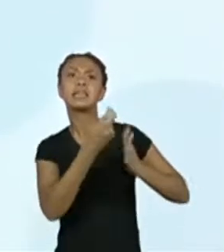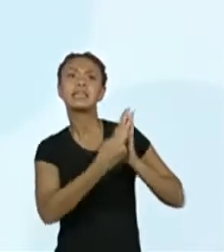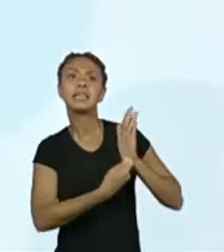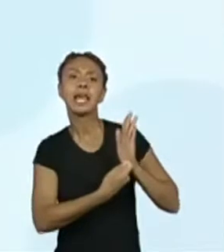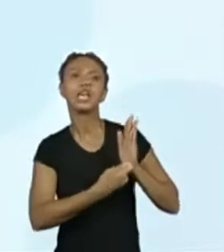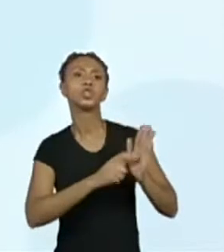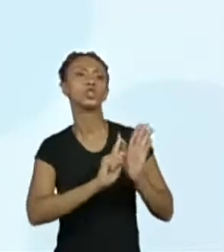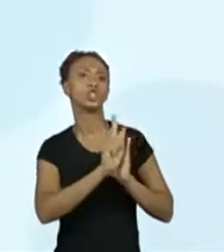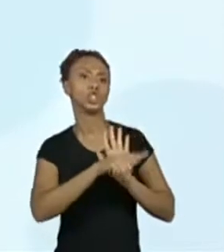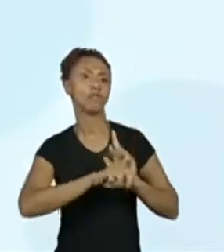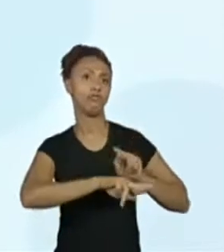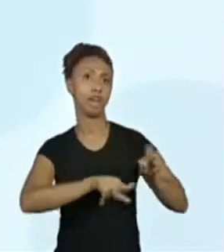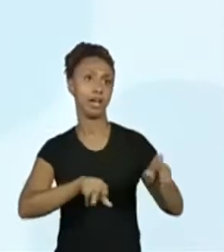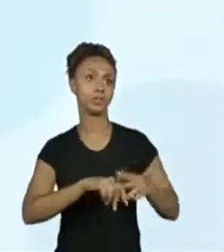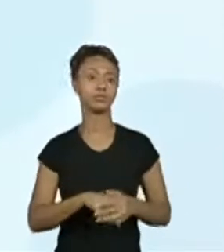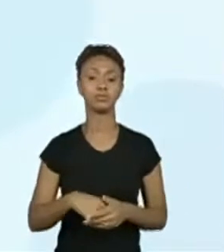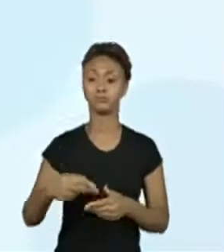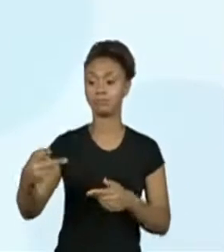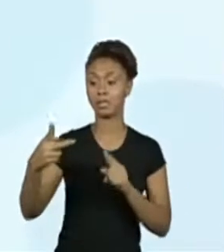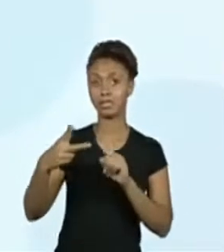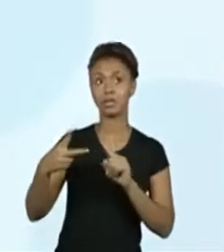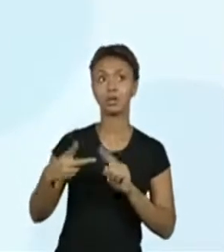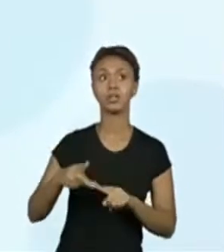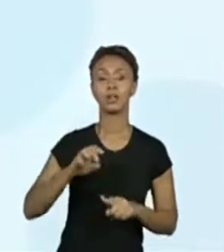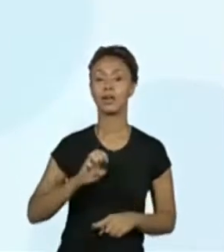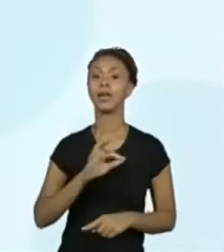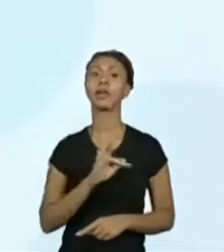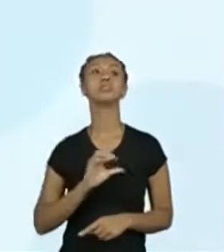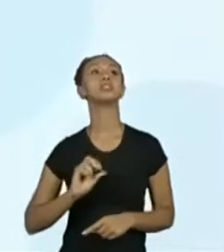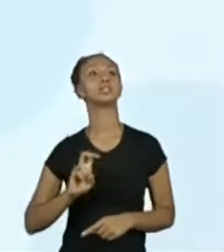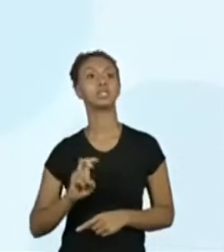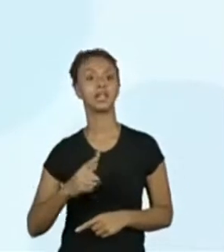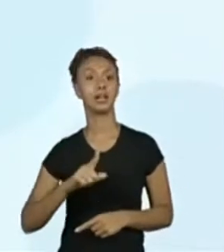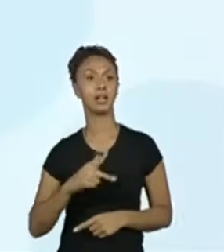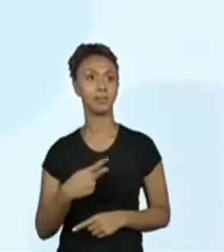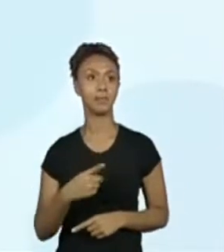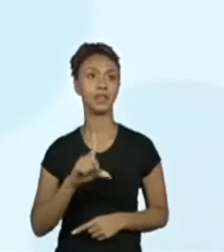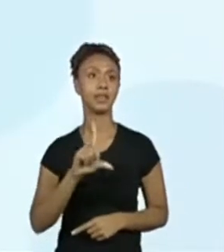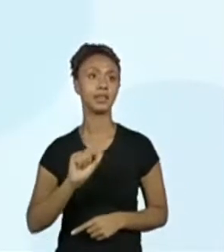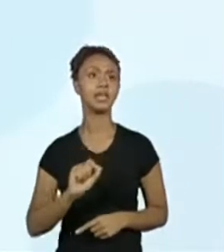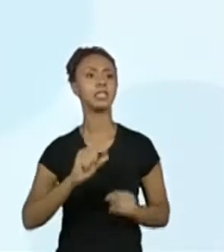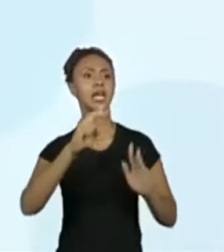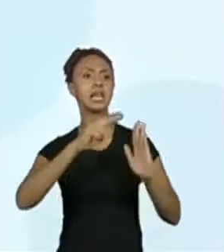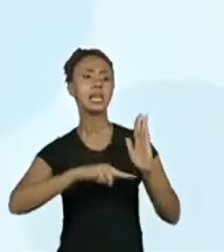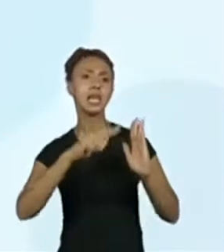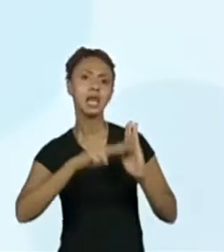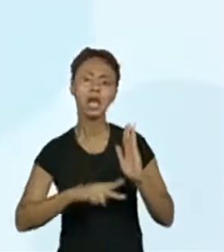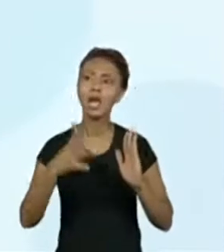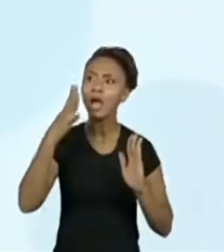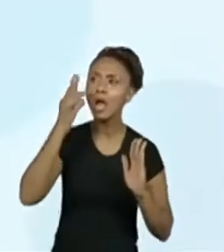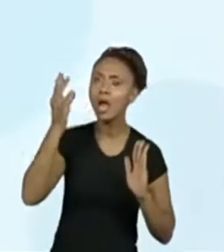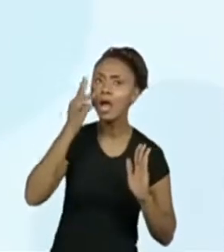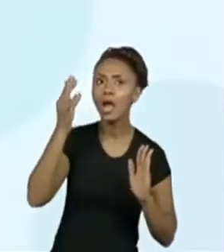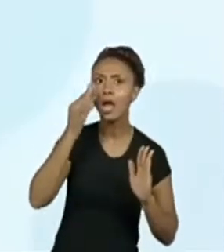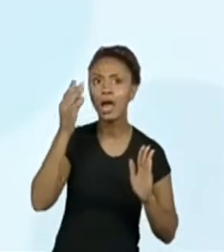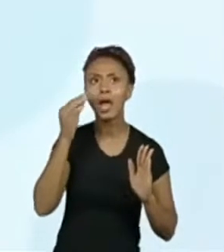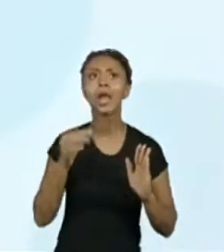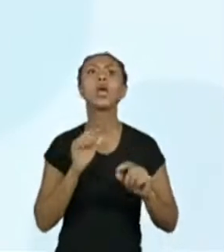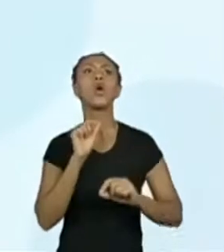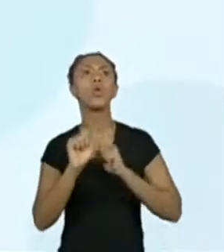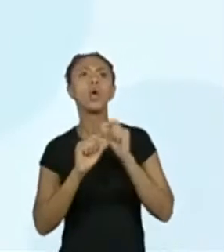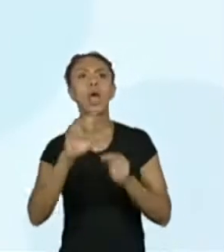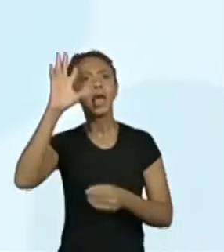Segunda, EF05LP10, ler, ouvir e compreender com autonomia anedotas, piadas,